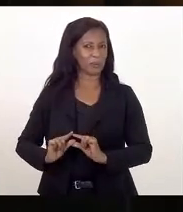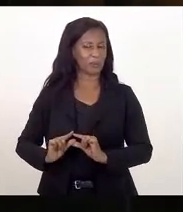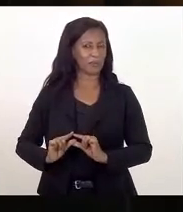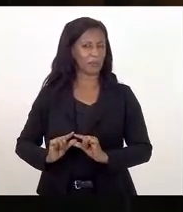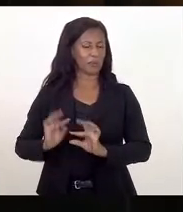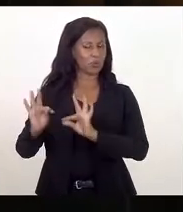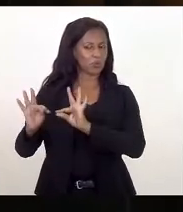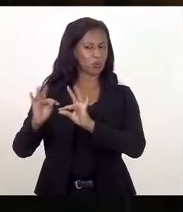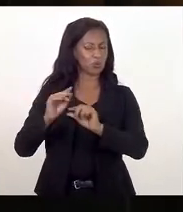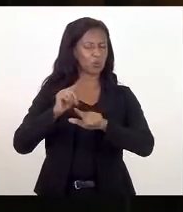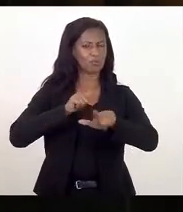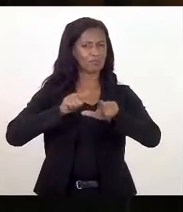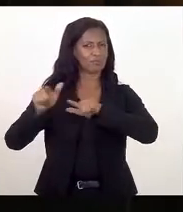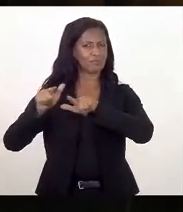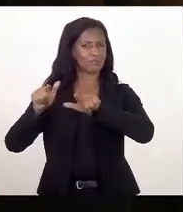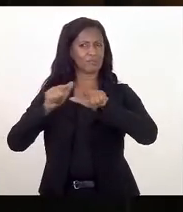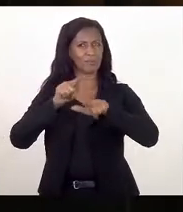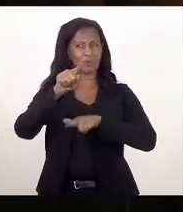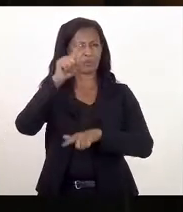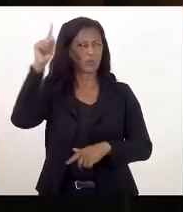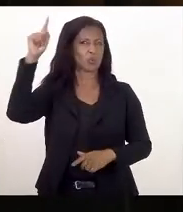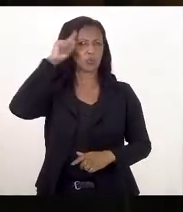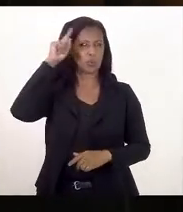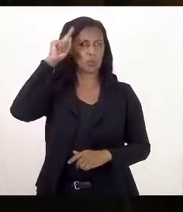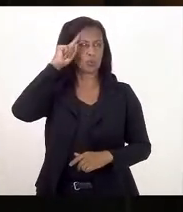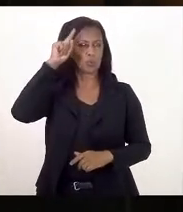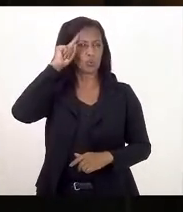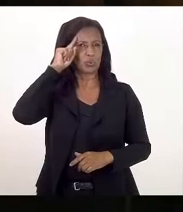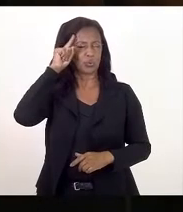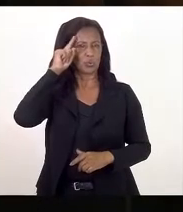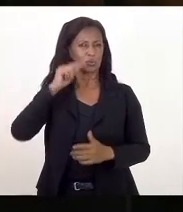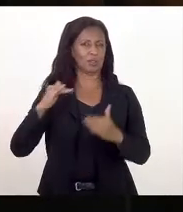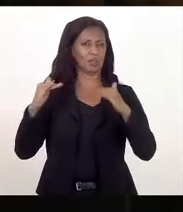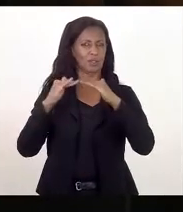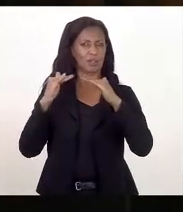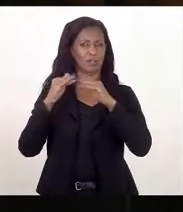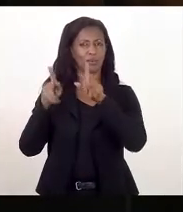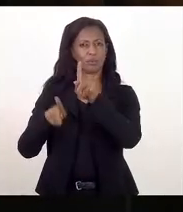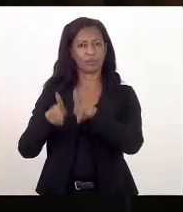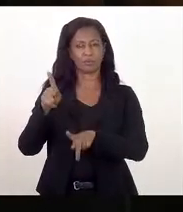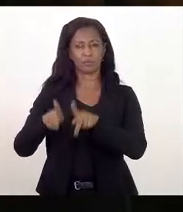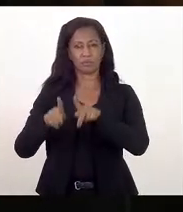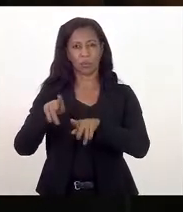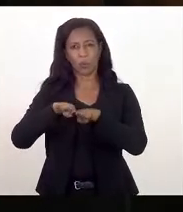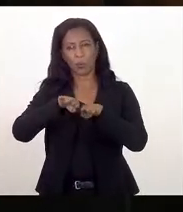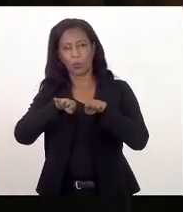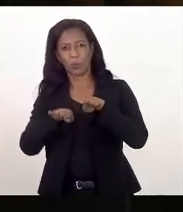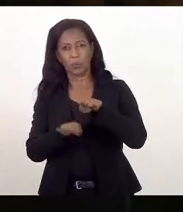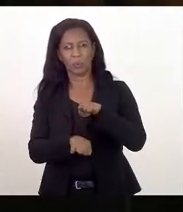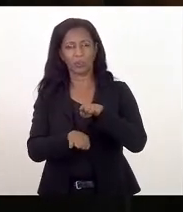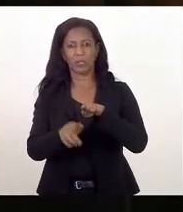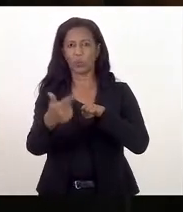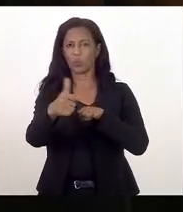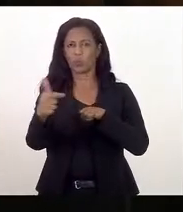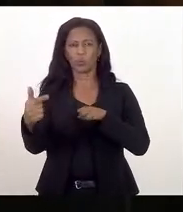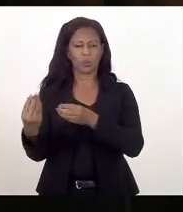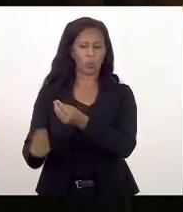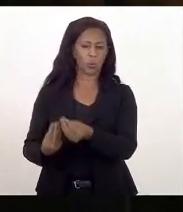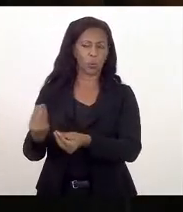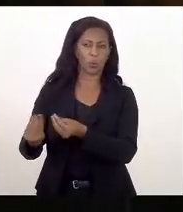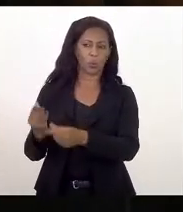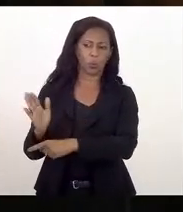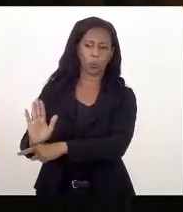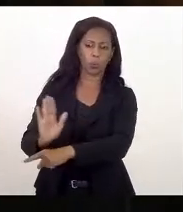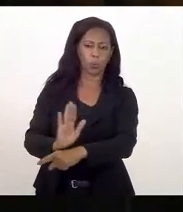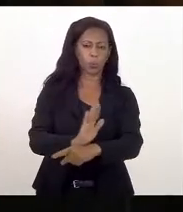o trabalho que vocês atuam diariamente a favor de uma população desfavorecida, que não tem condição nenhuma